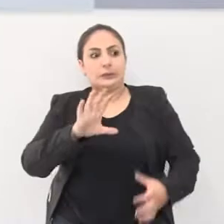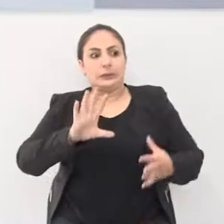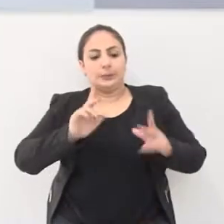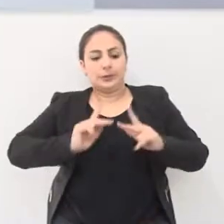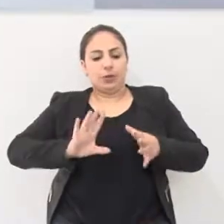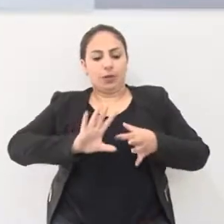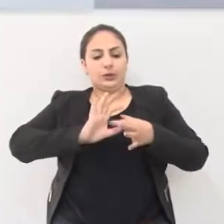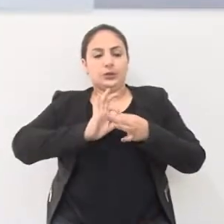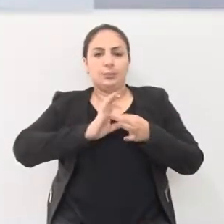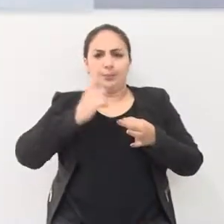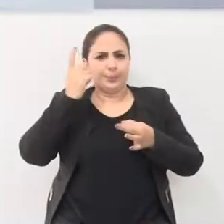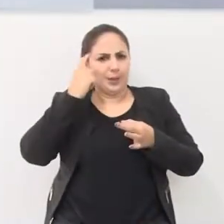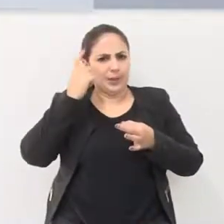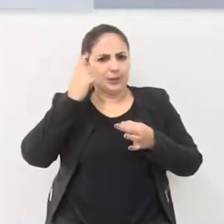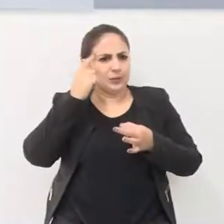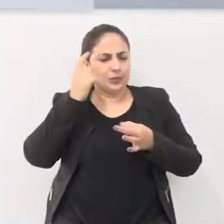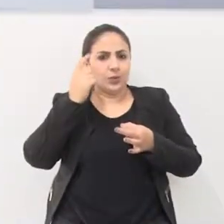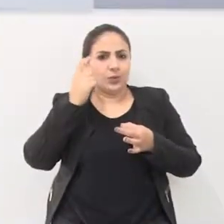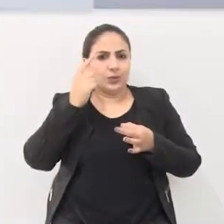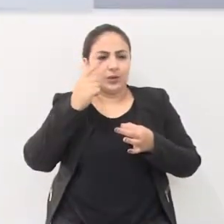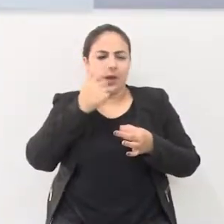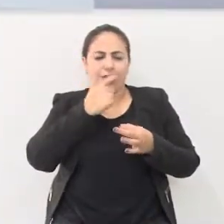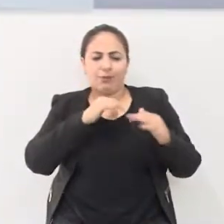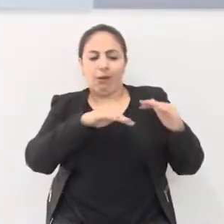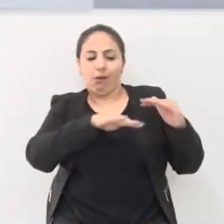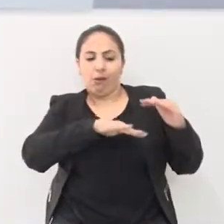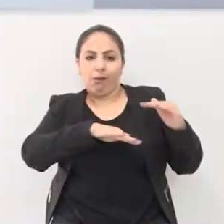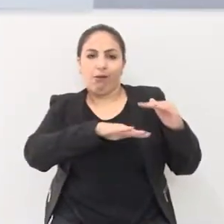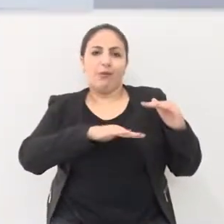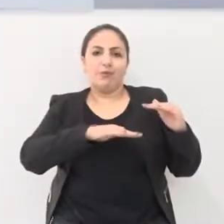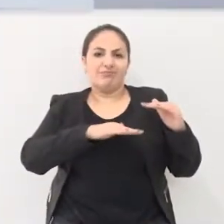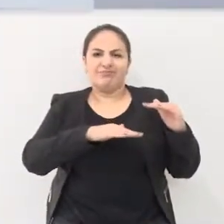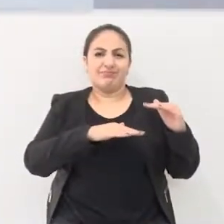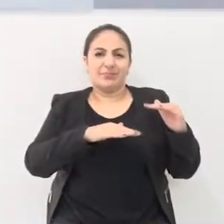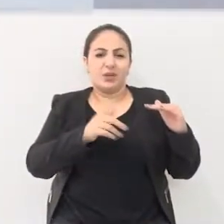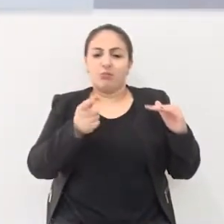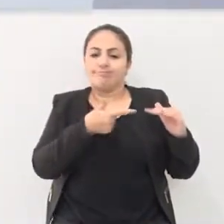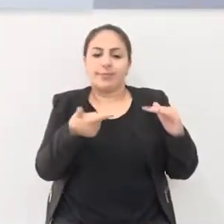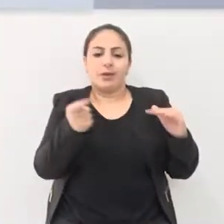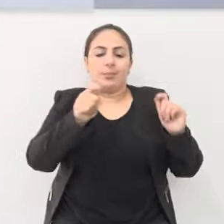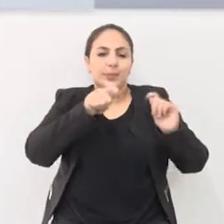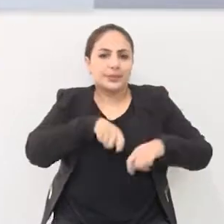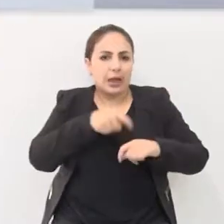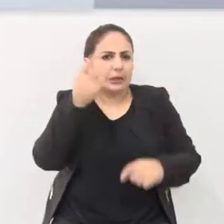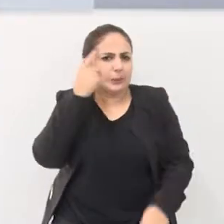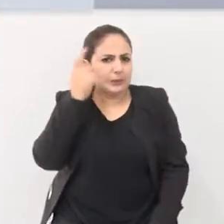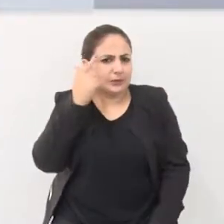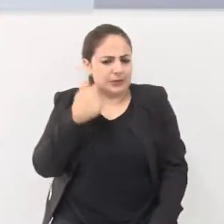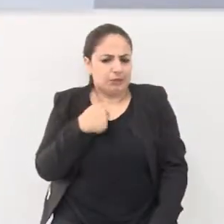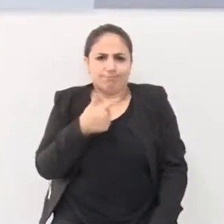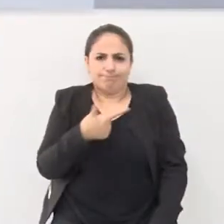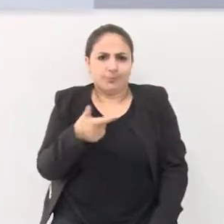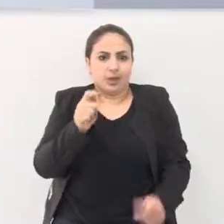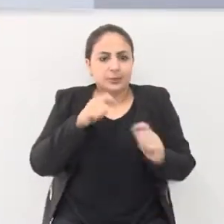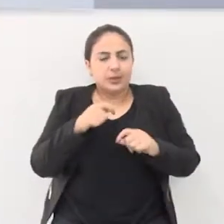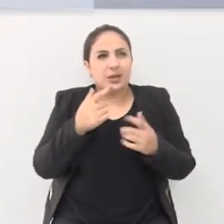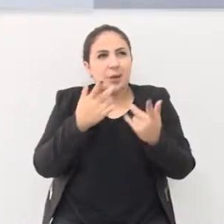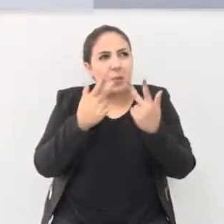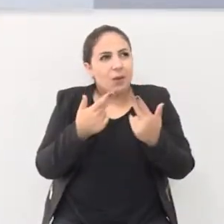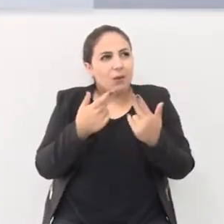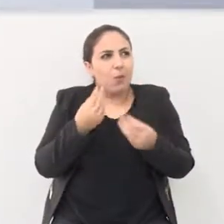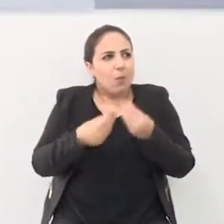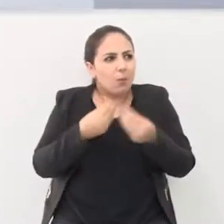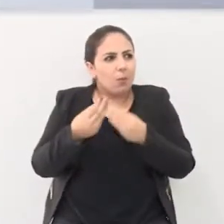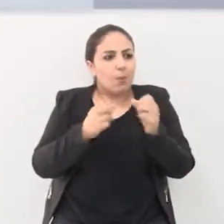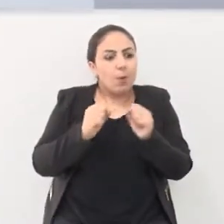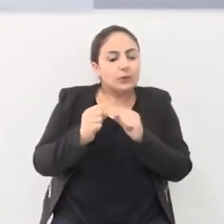acabam vinculando e muitas vezes acabam até manchando o meu nome como pessoa, no sentido assim, como eu posso explicar, no